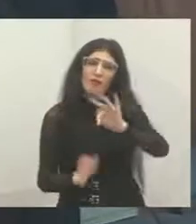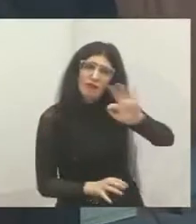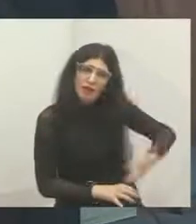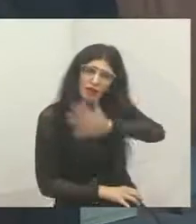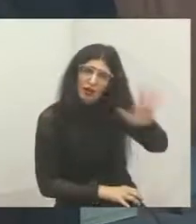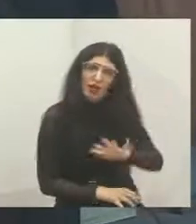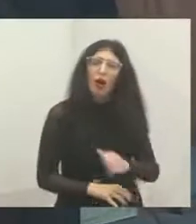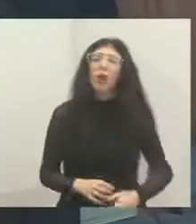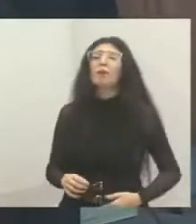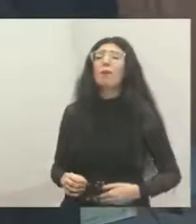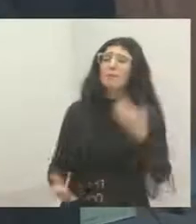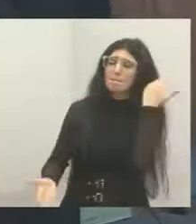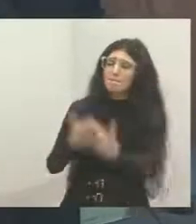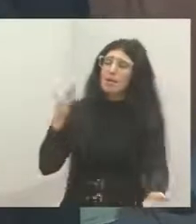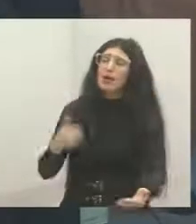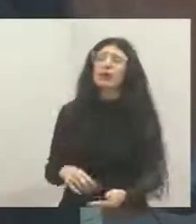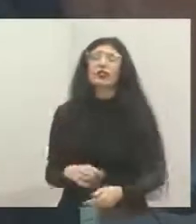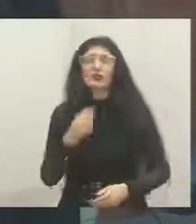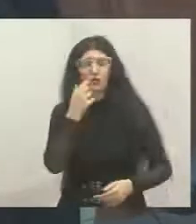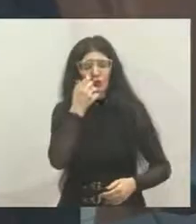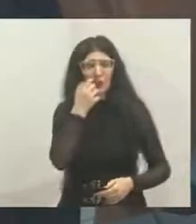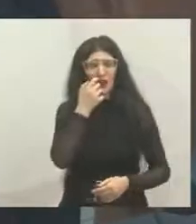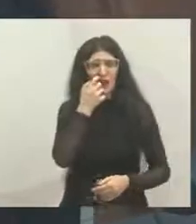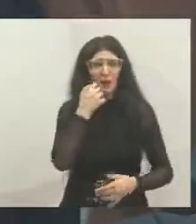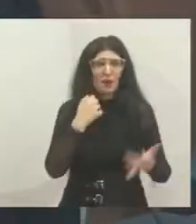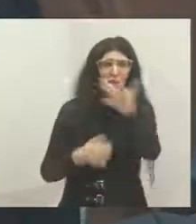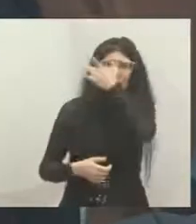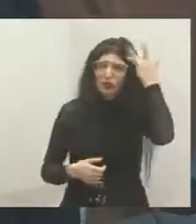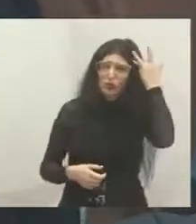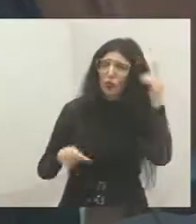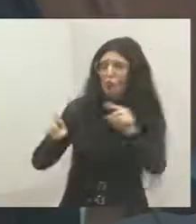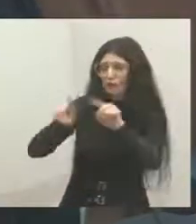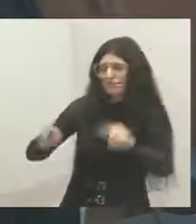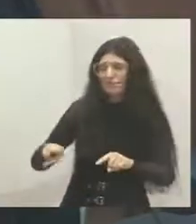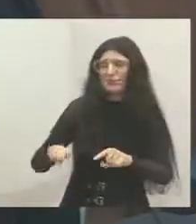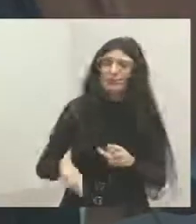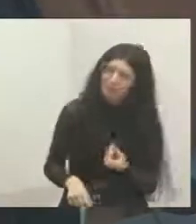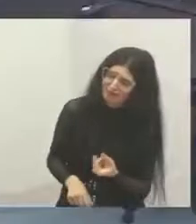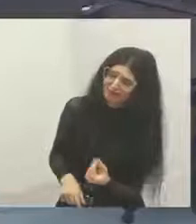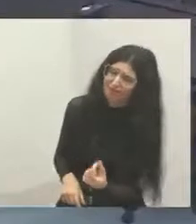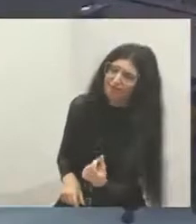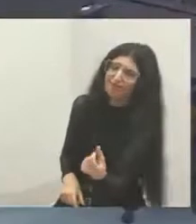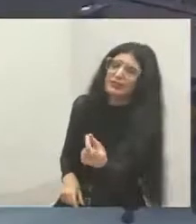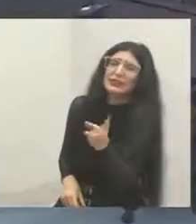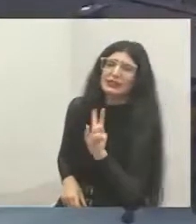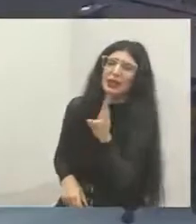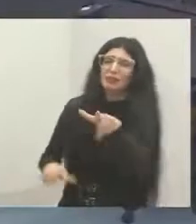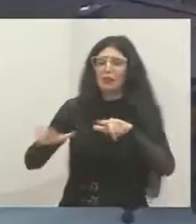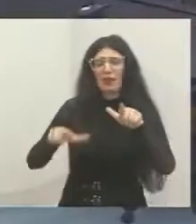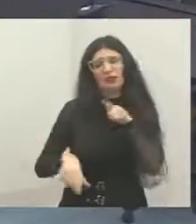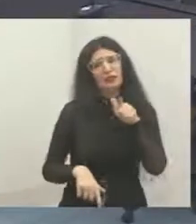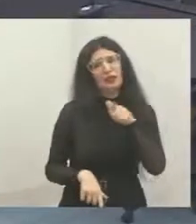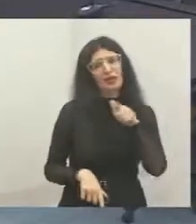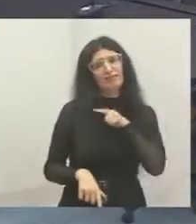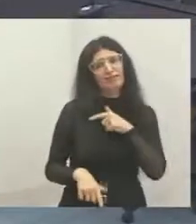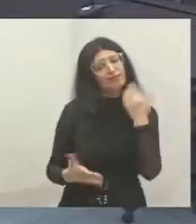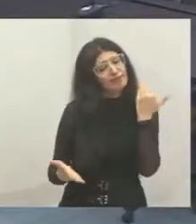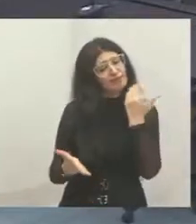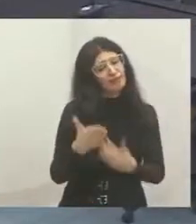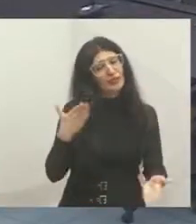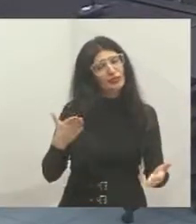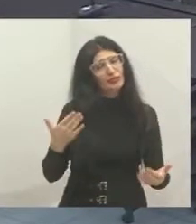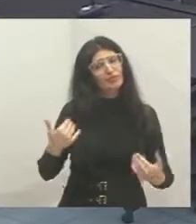efetivo. Então, tem que discutir bastante isso, essa questão. Mas depois também, que a outra dúvida que eu